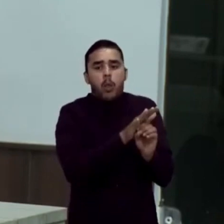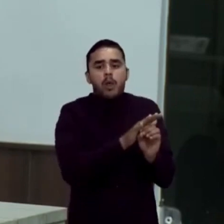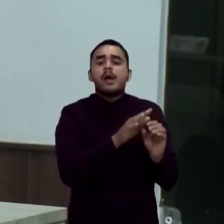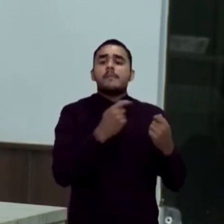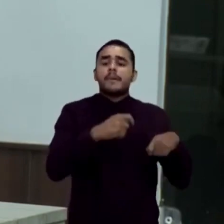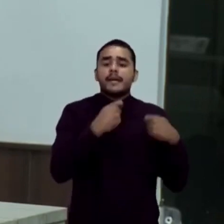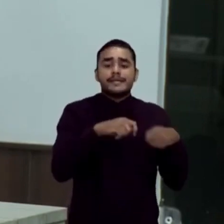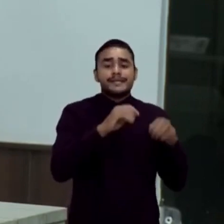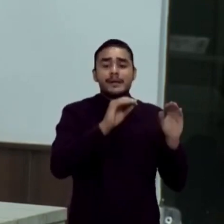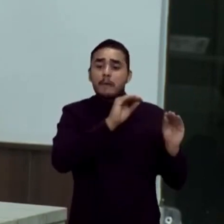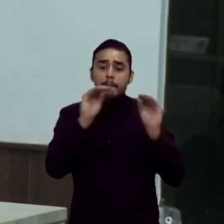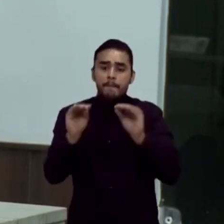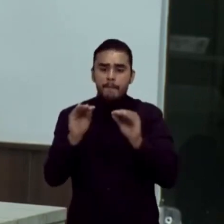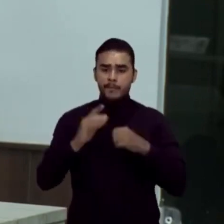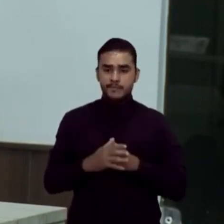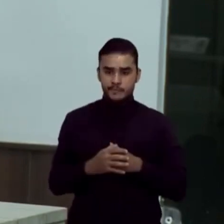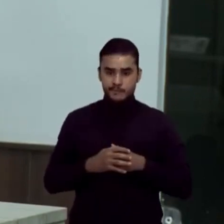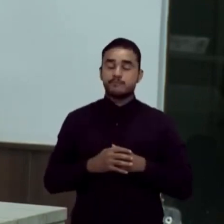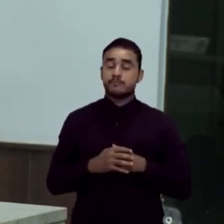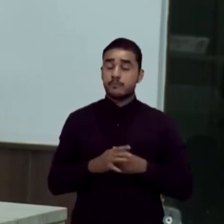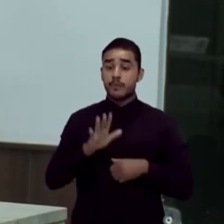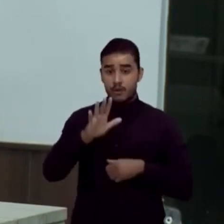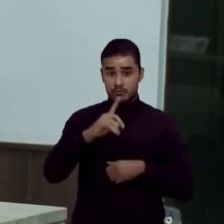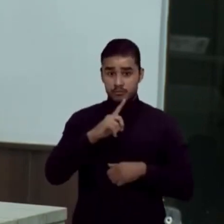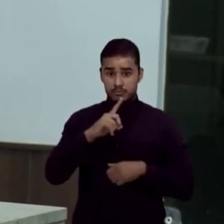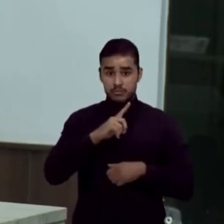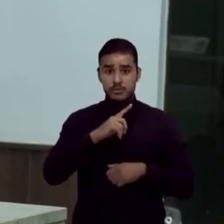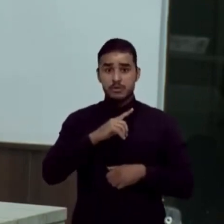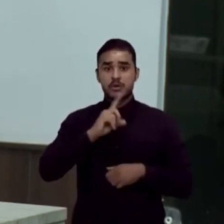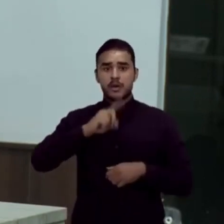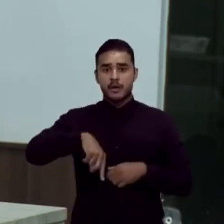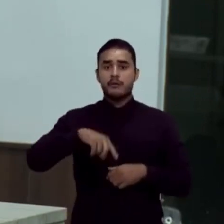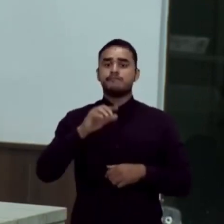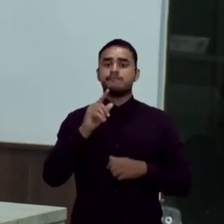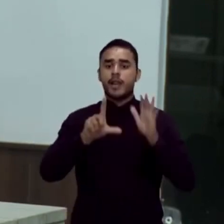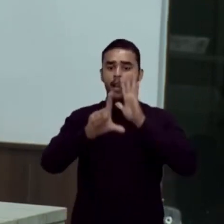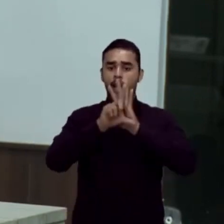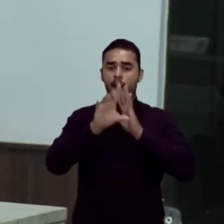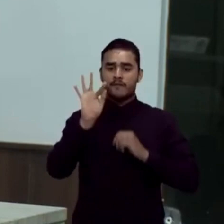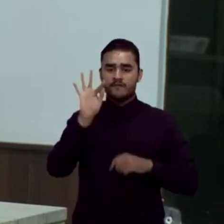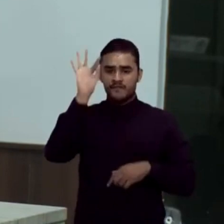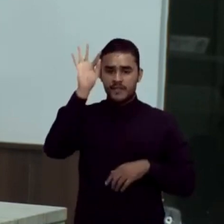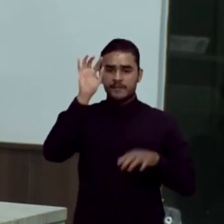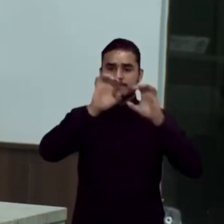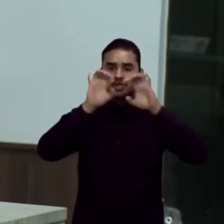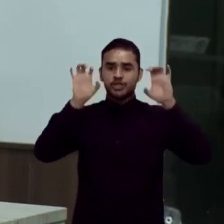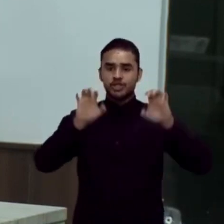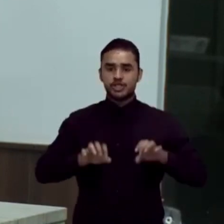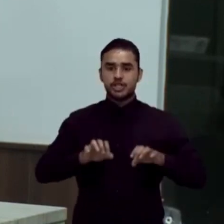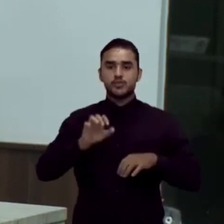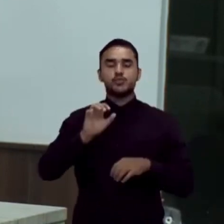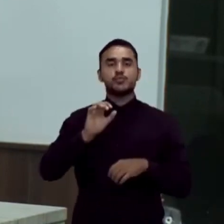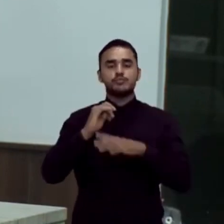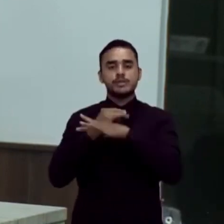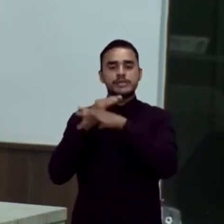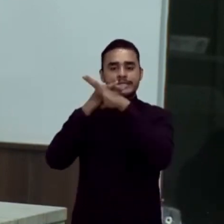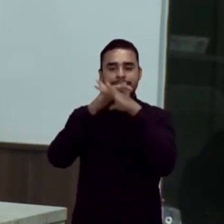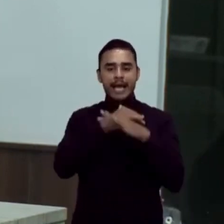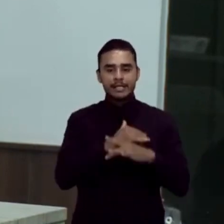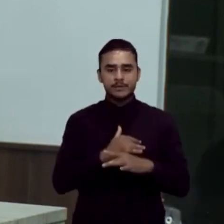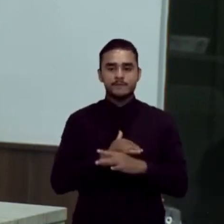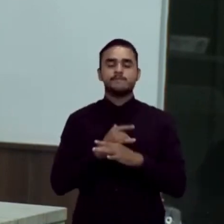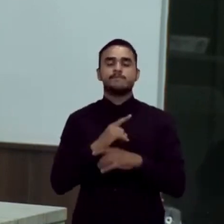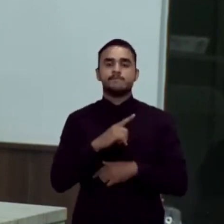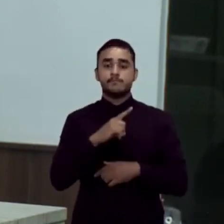Pelo Estatuto da Cidade, que é uma lei federal, fruto da mobilização dos movimentos de moradia, a revisão